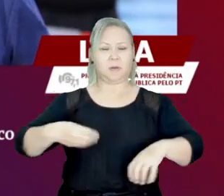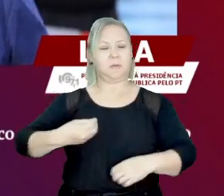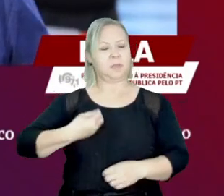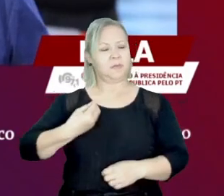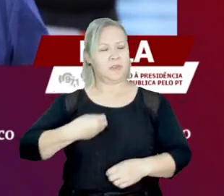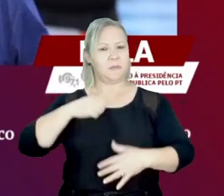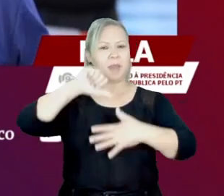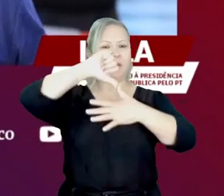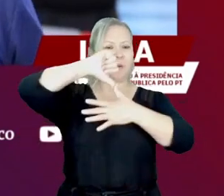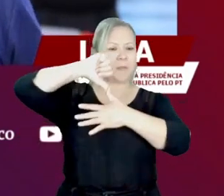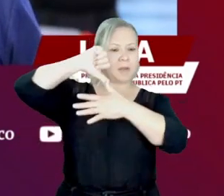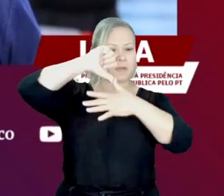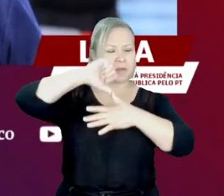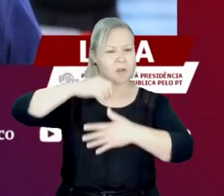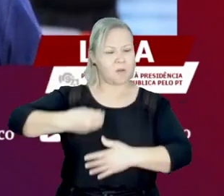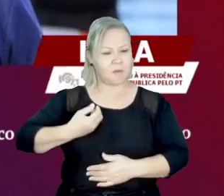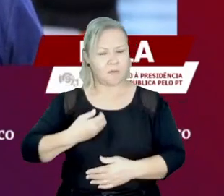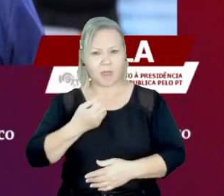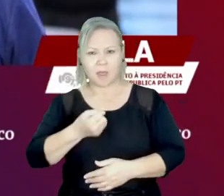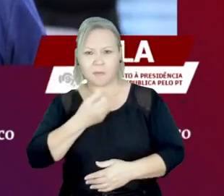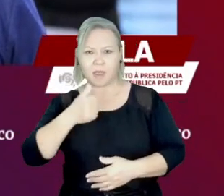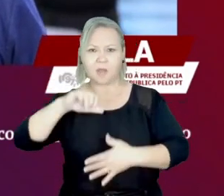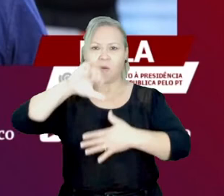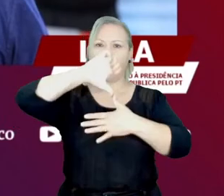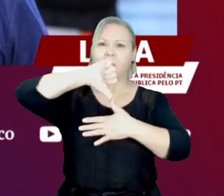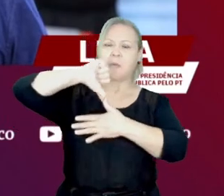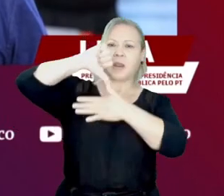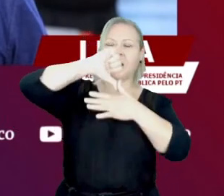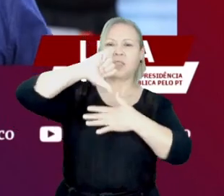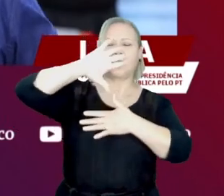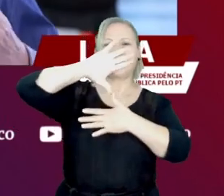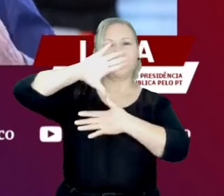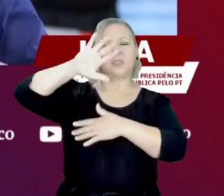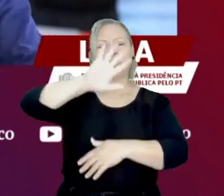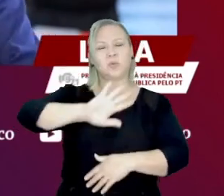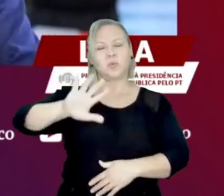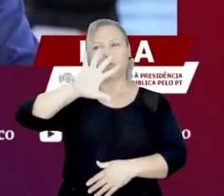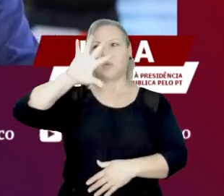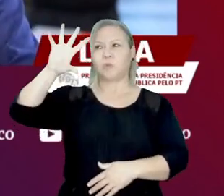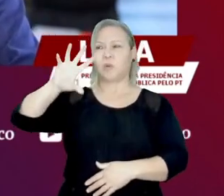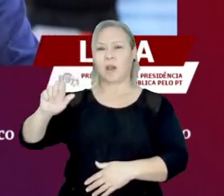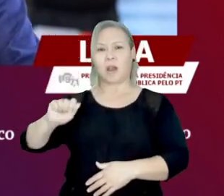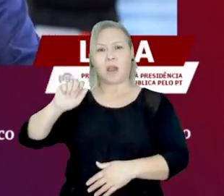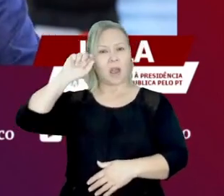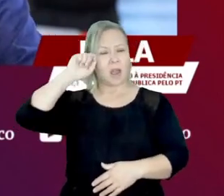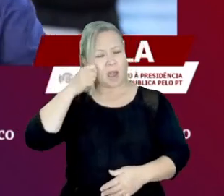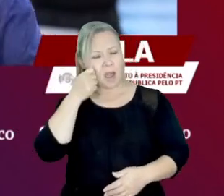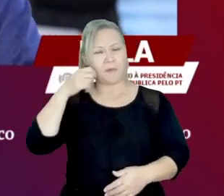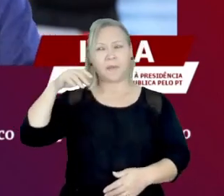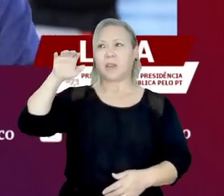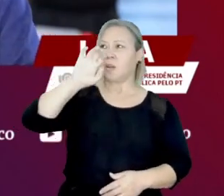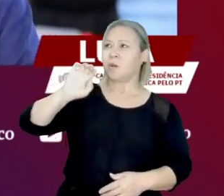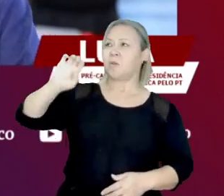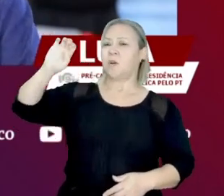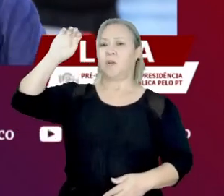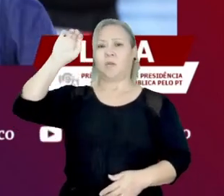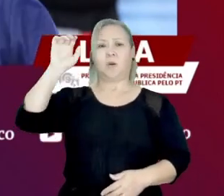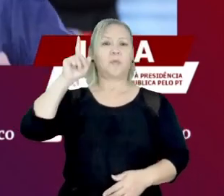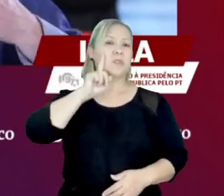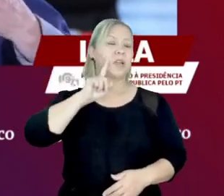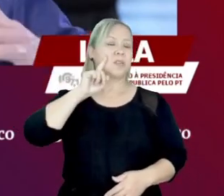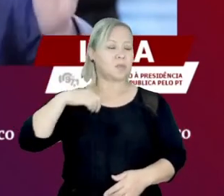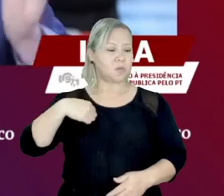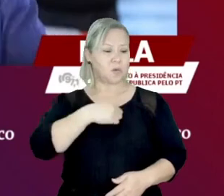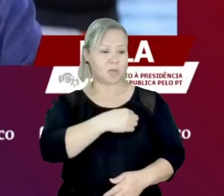precisa ter contencioso no mundo. O Brasil, o último contencioso do Brasil foi a Guerra do Paraguai, já